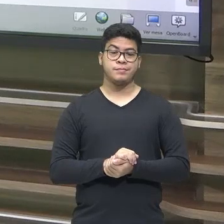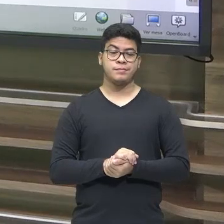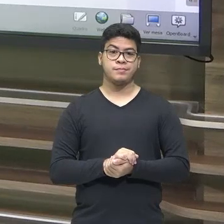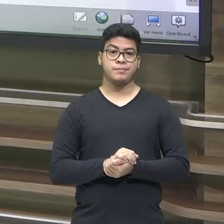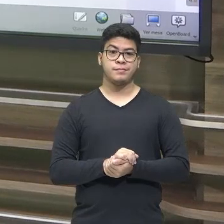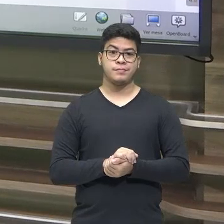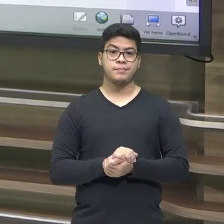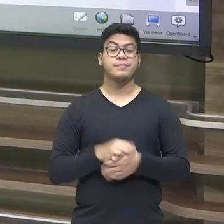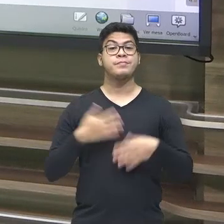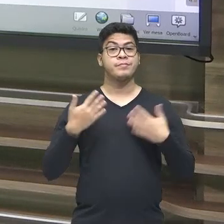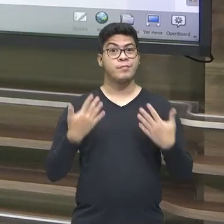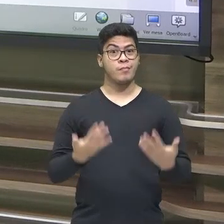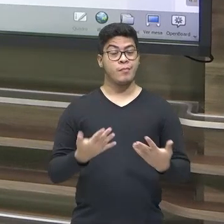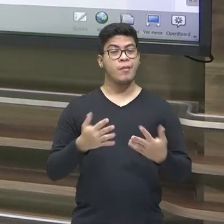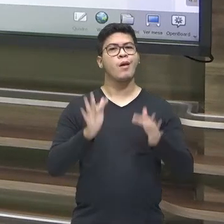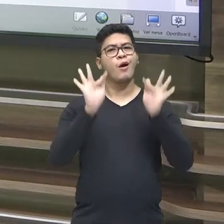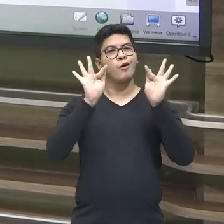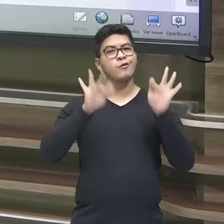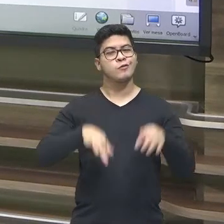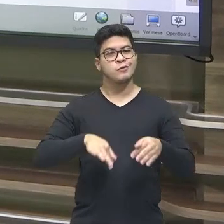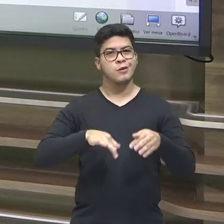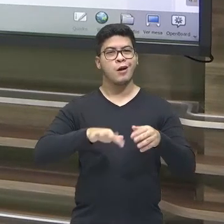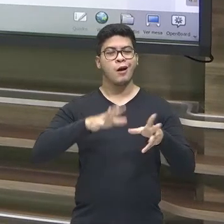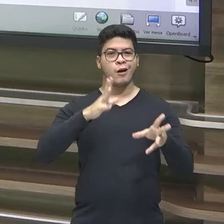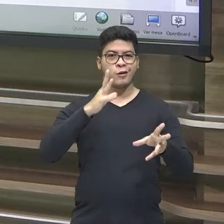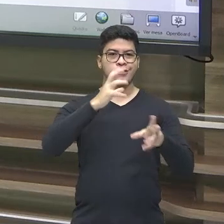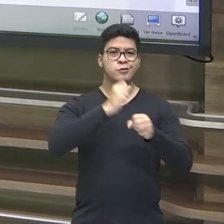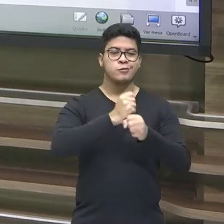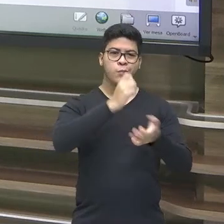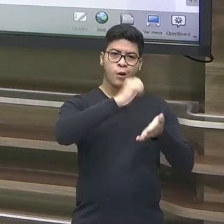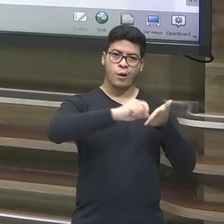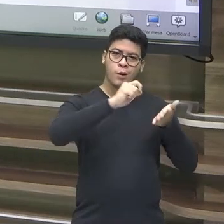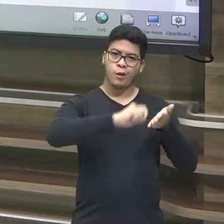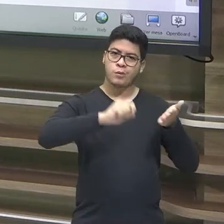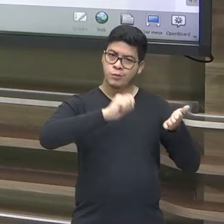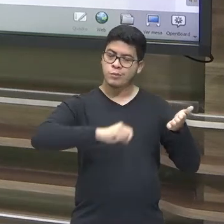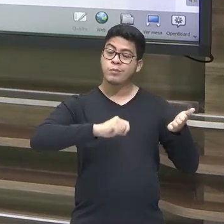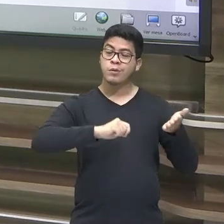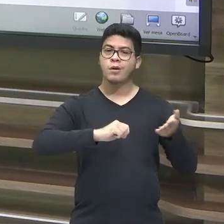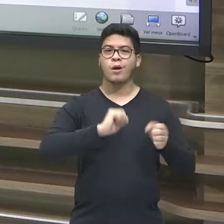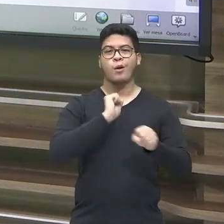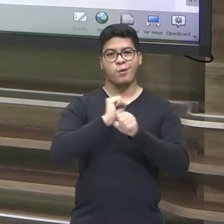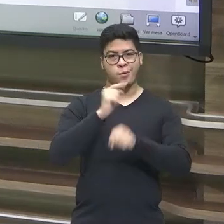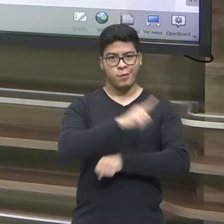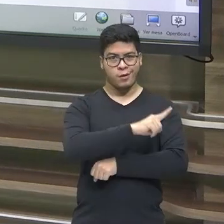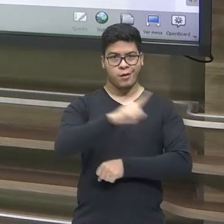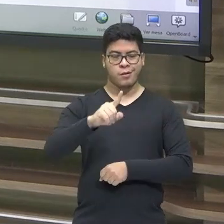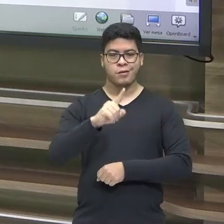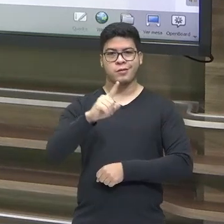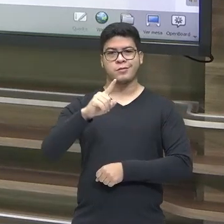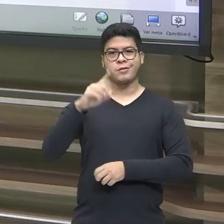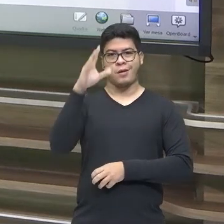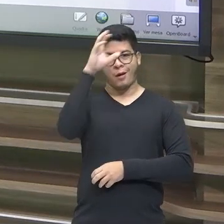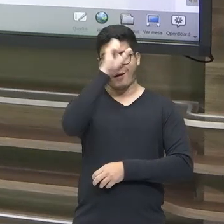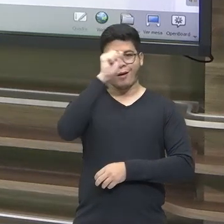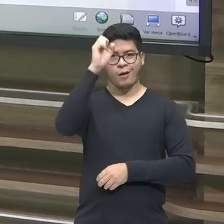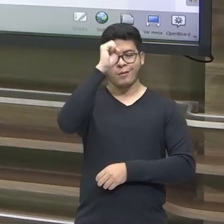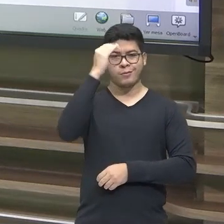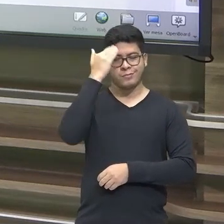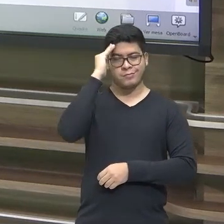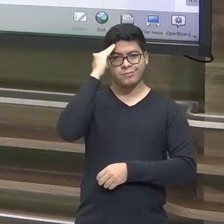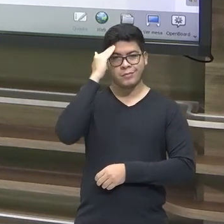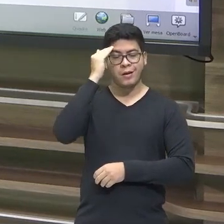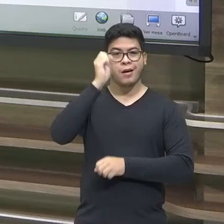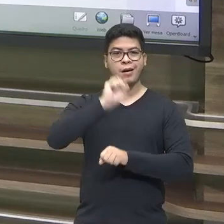Com isso, estamos concluindo aí a correção da nossa interatividade. Espero que todos tenham gostado da aula e até